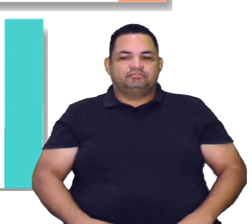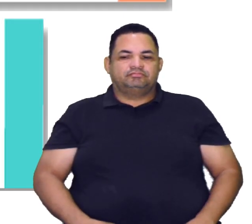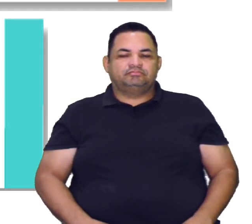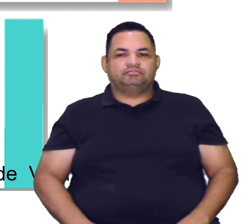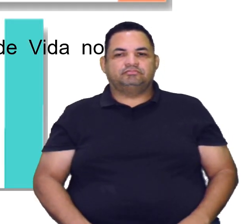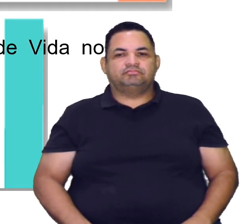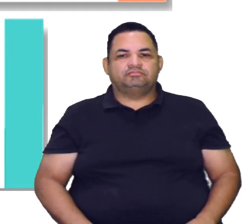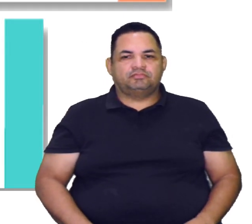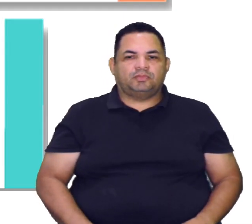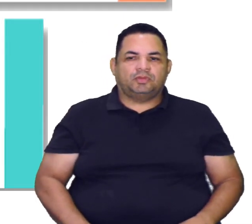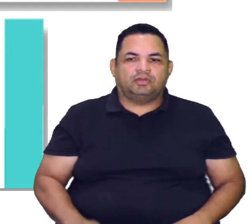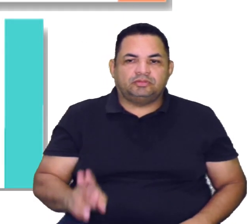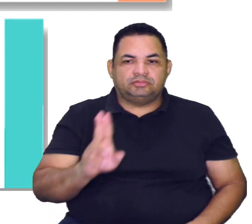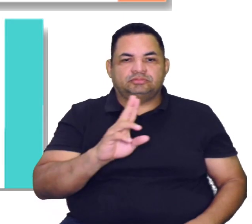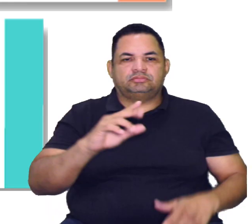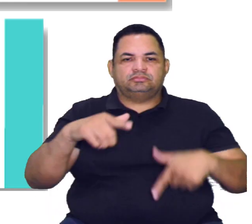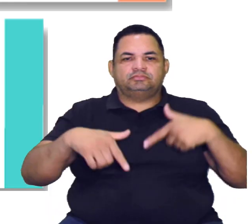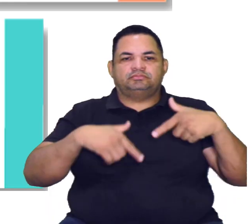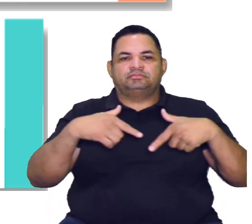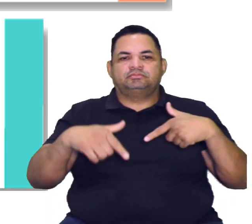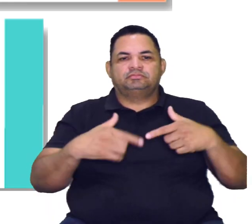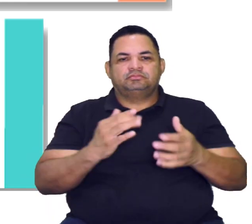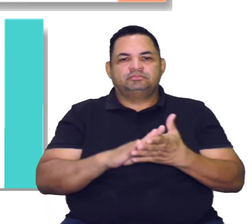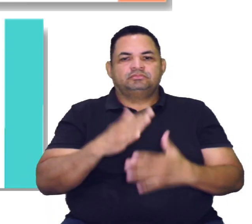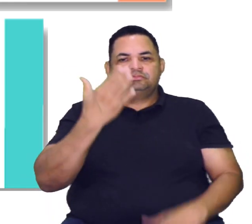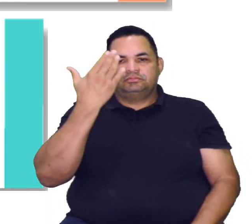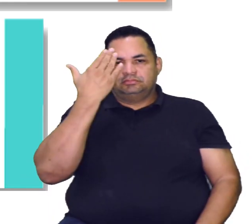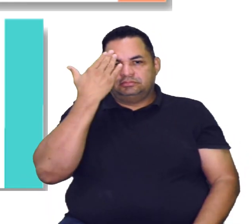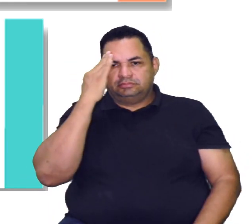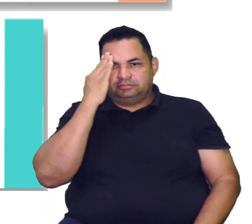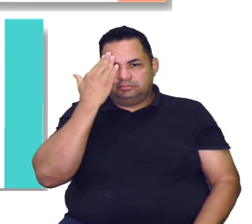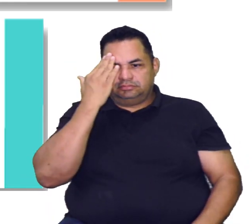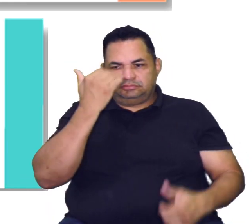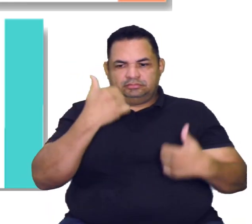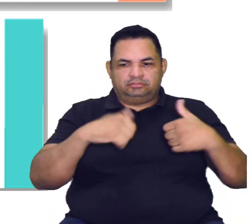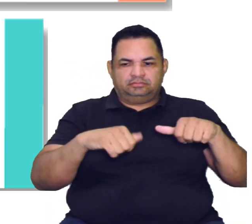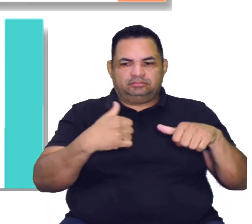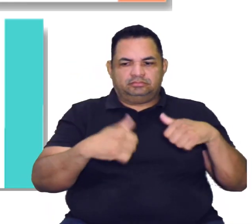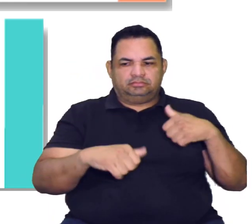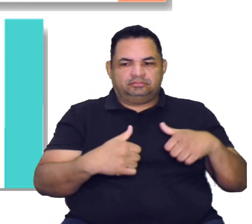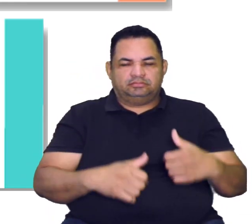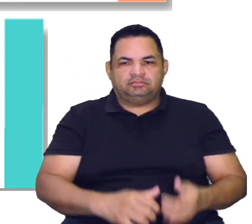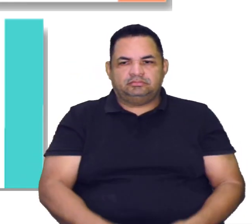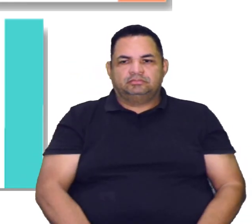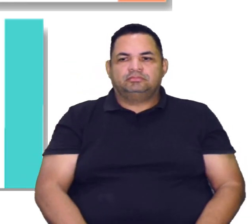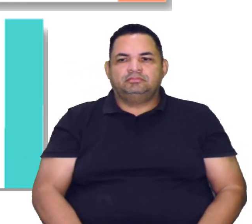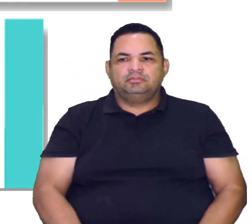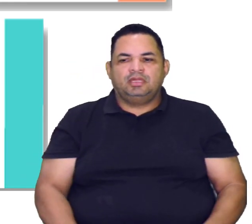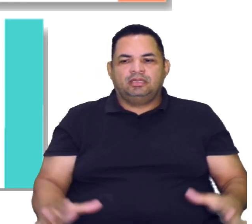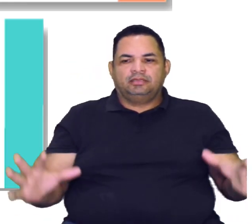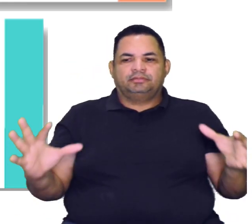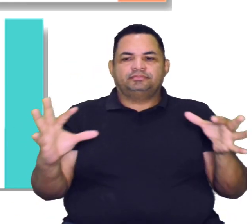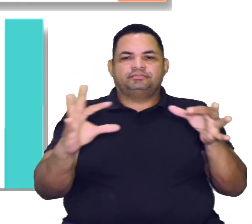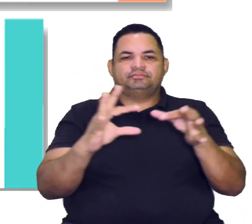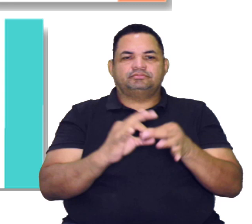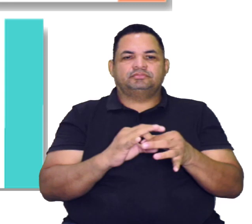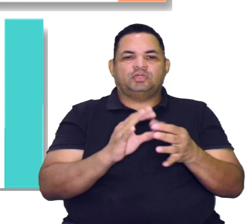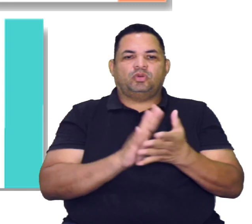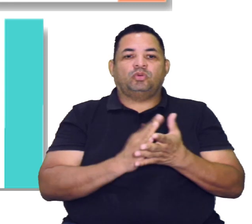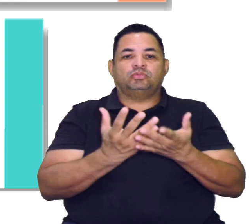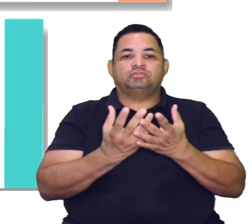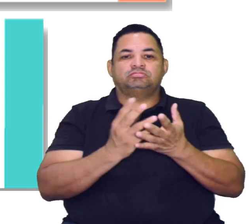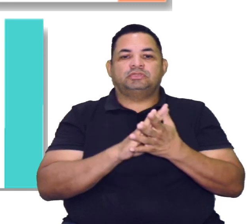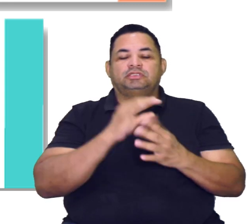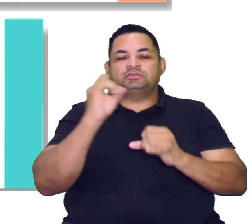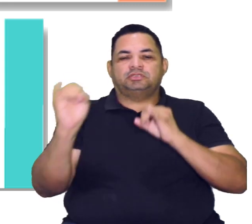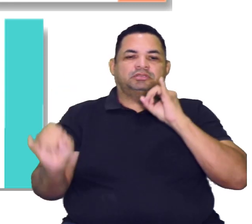vida, consumo e trabalho. Falo também a respeito da compreensão dessa qualidade de vida no contexto